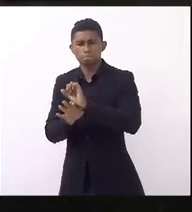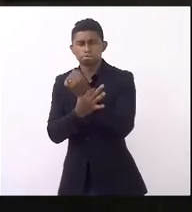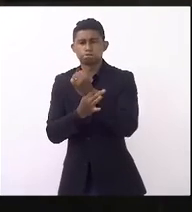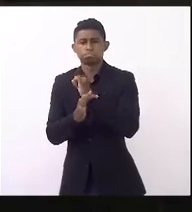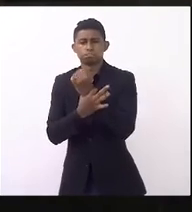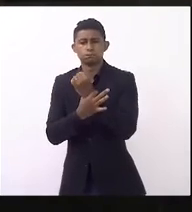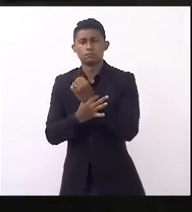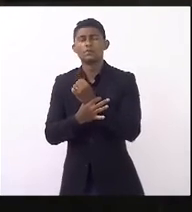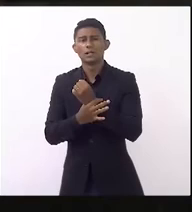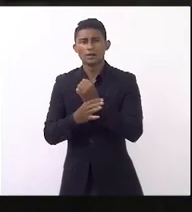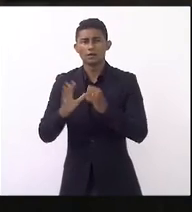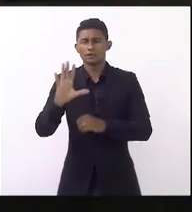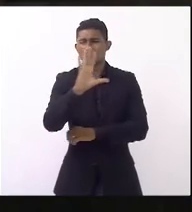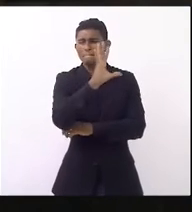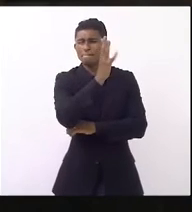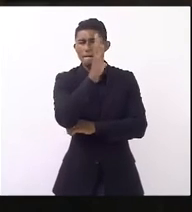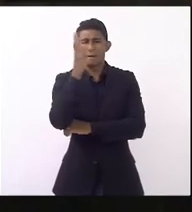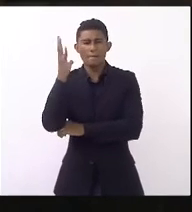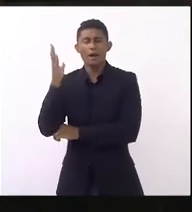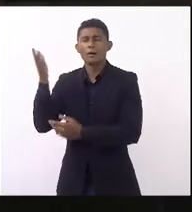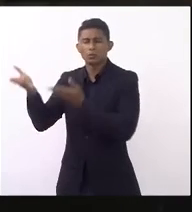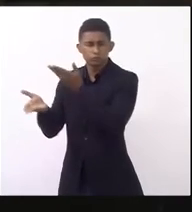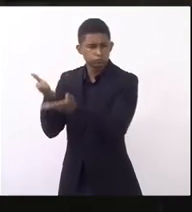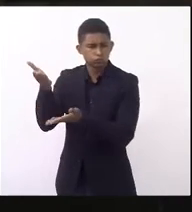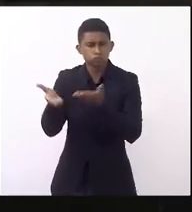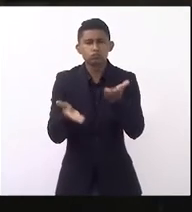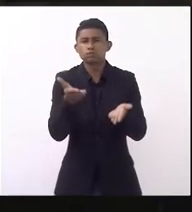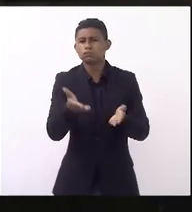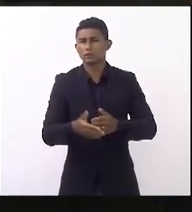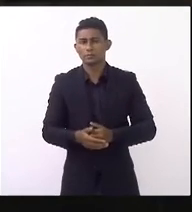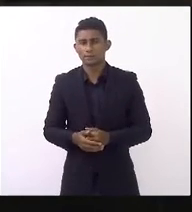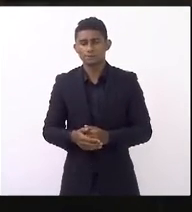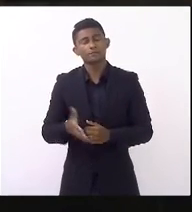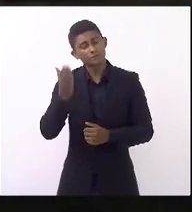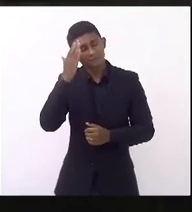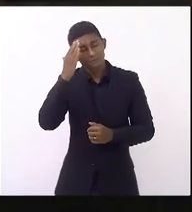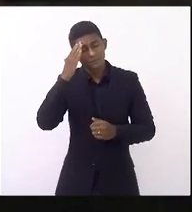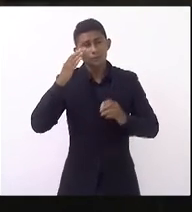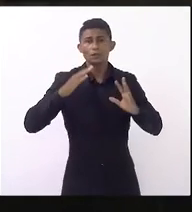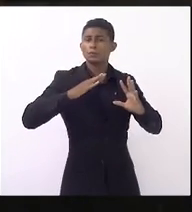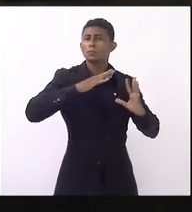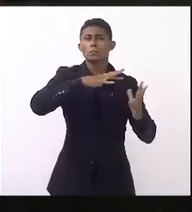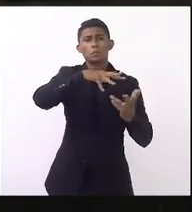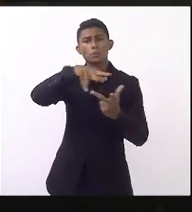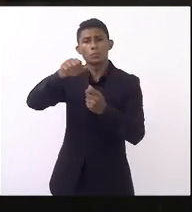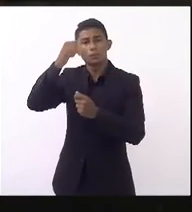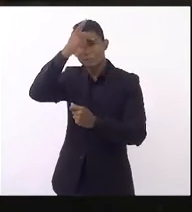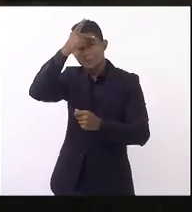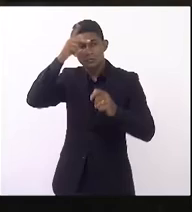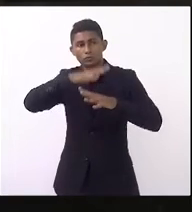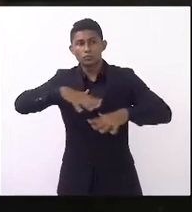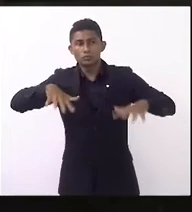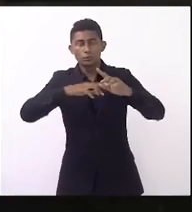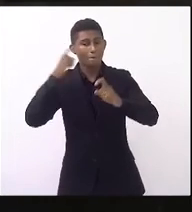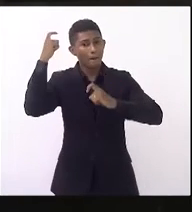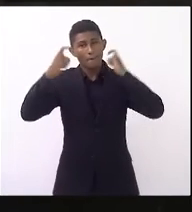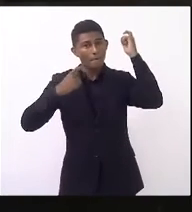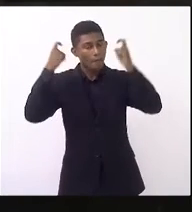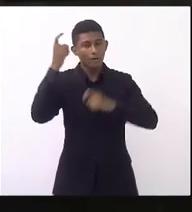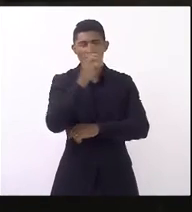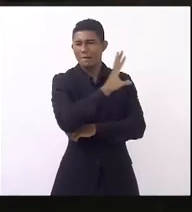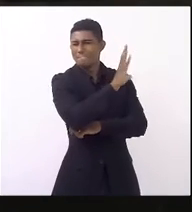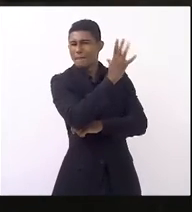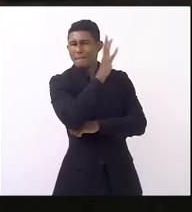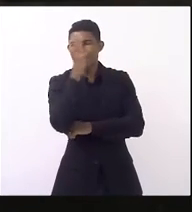a real preservação do meio ambiente. Momento que o mundo inteiro fala de meio ambiente, a gente reconhece os